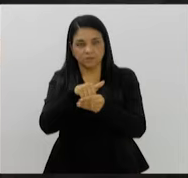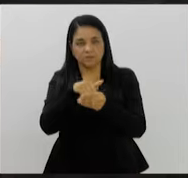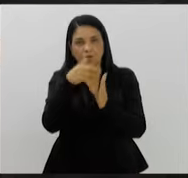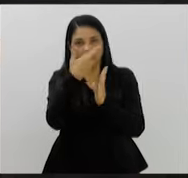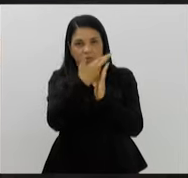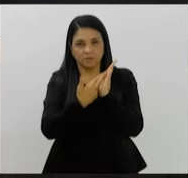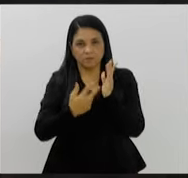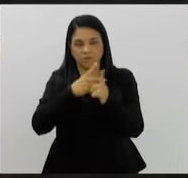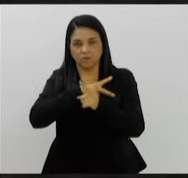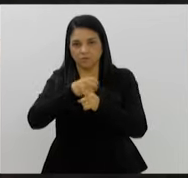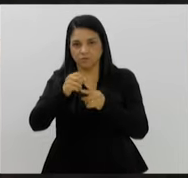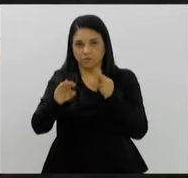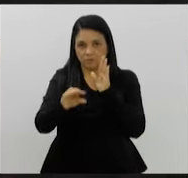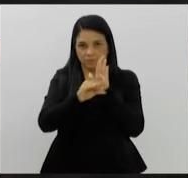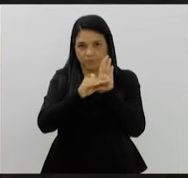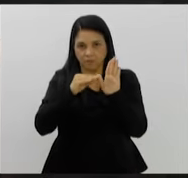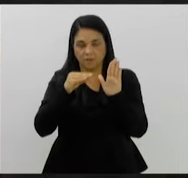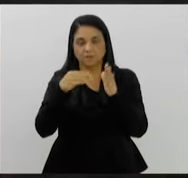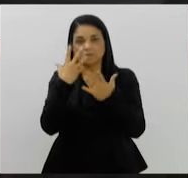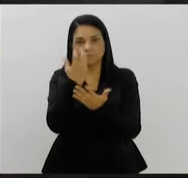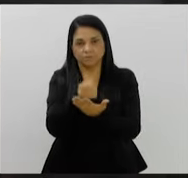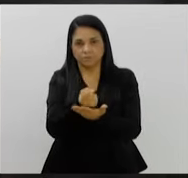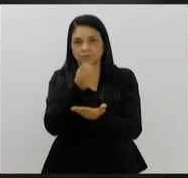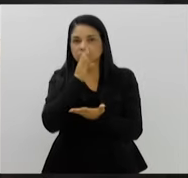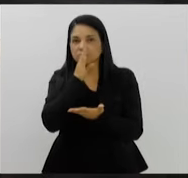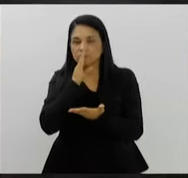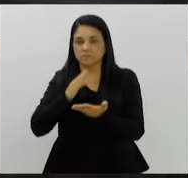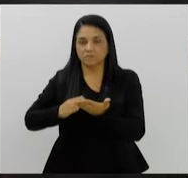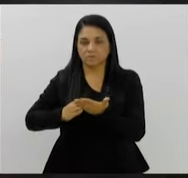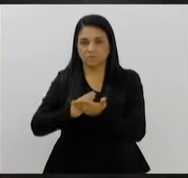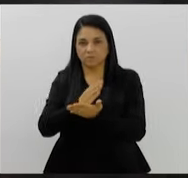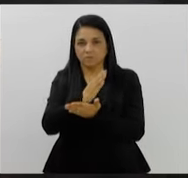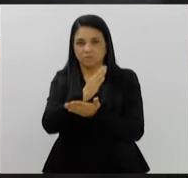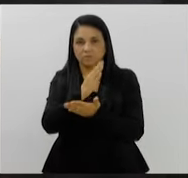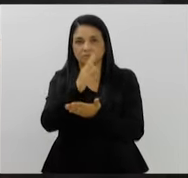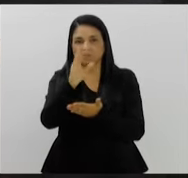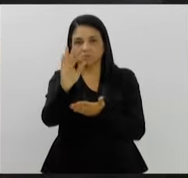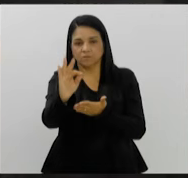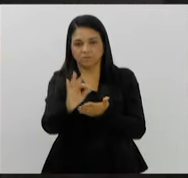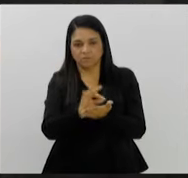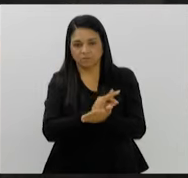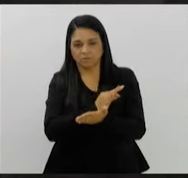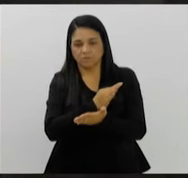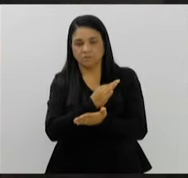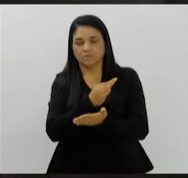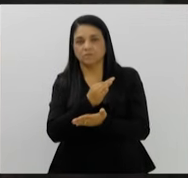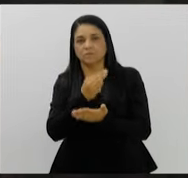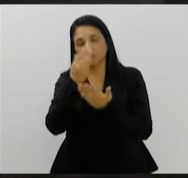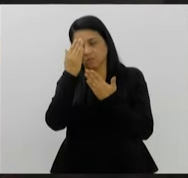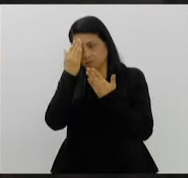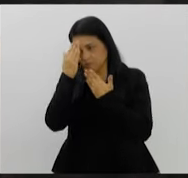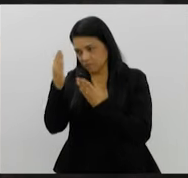do vencido sem emendado senhores que aprova permaneça Como estão aprovado vai autógrafo